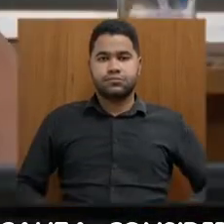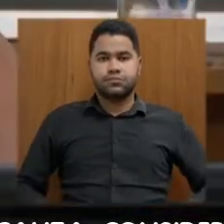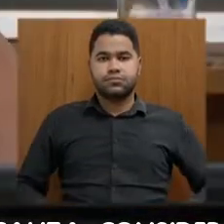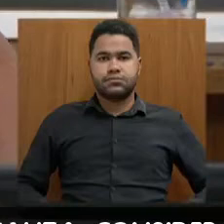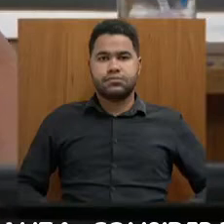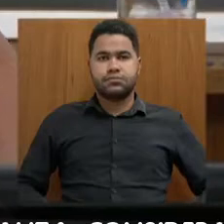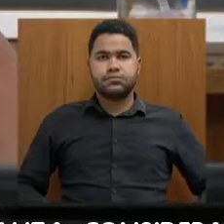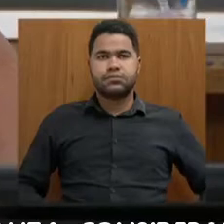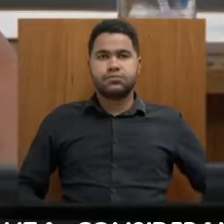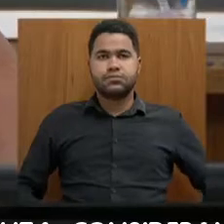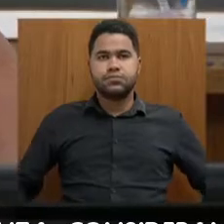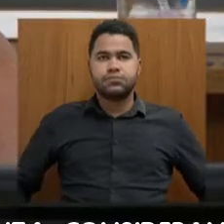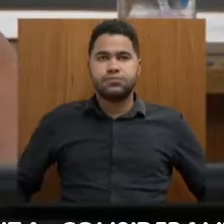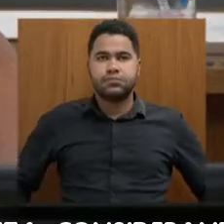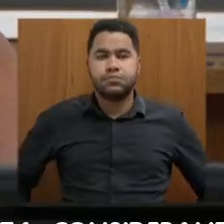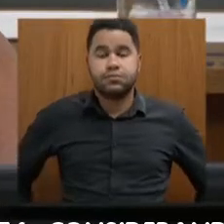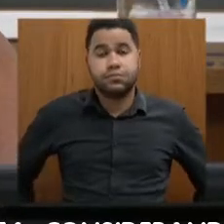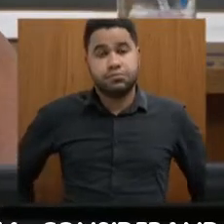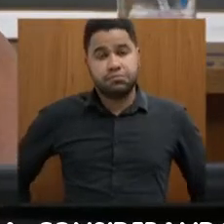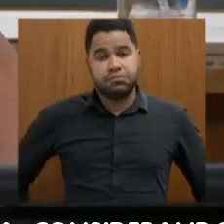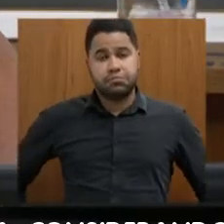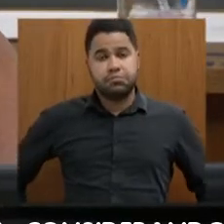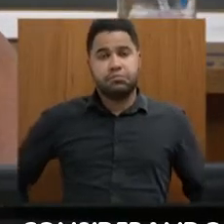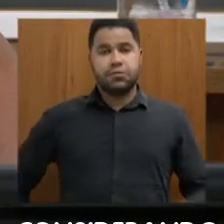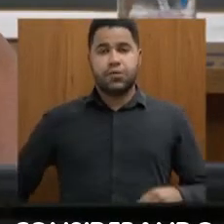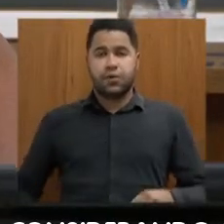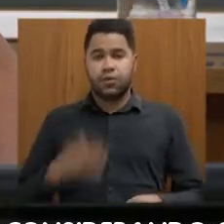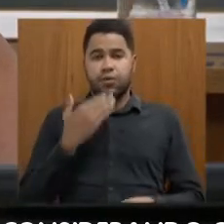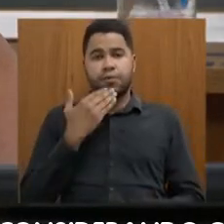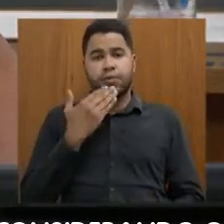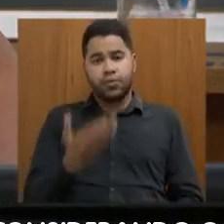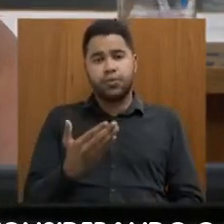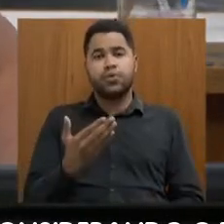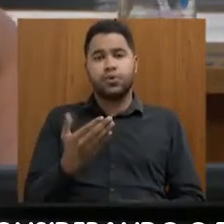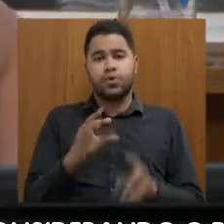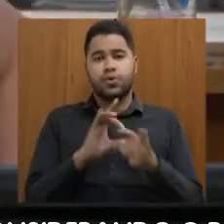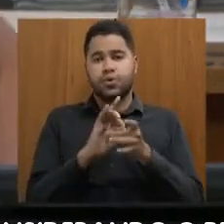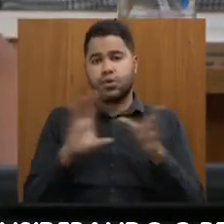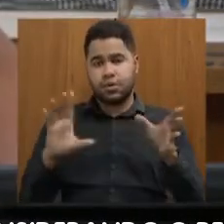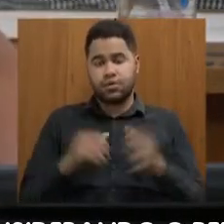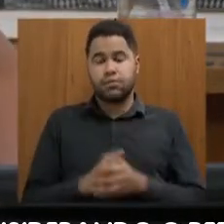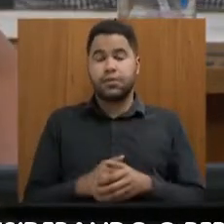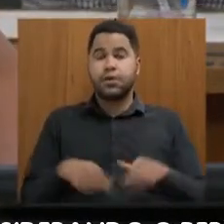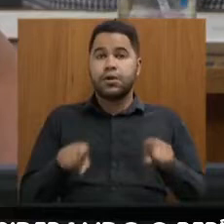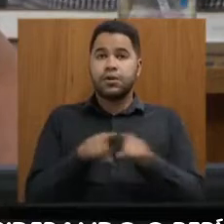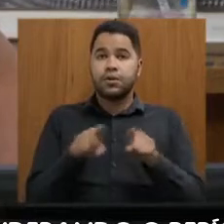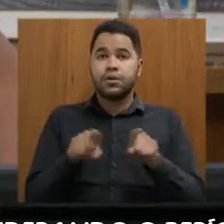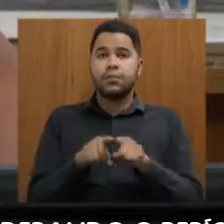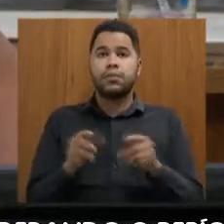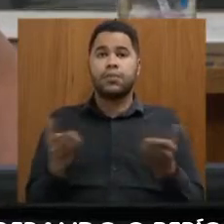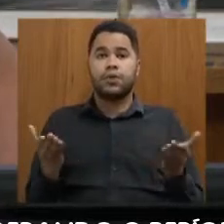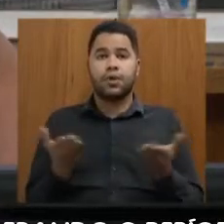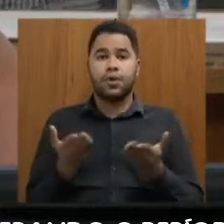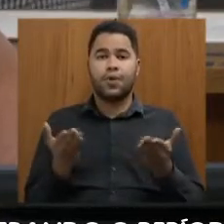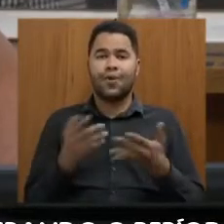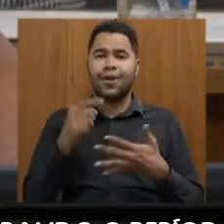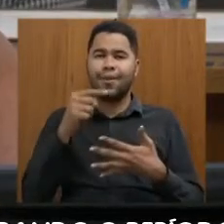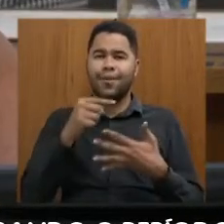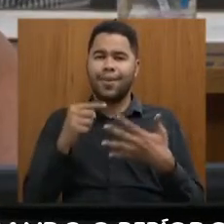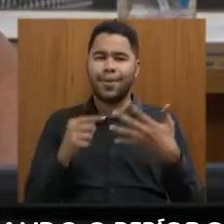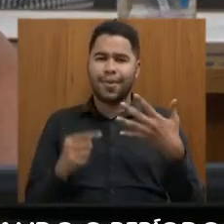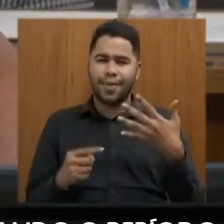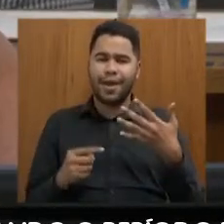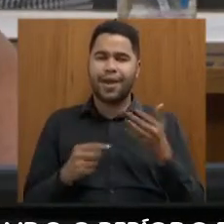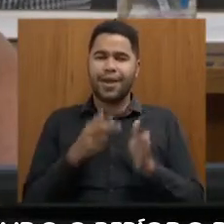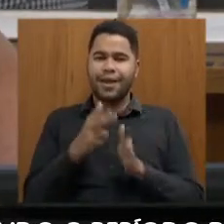que ele volta fazer o pedido de autorização tá queria também aqui essa questão do